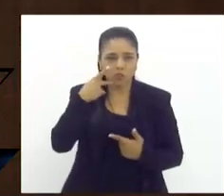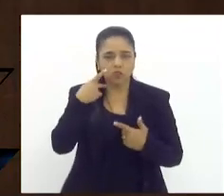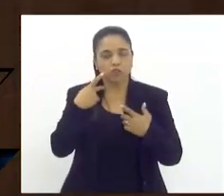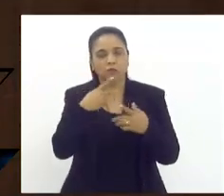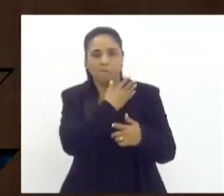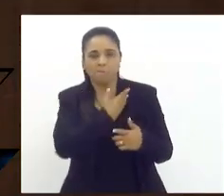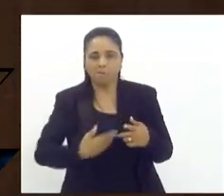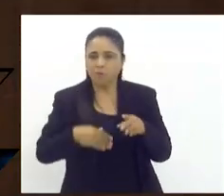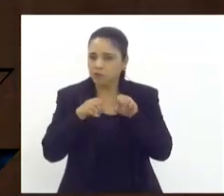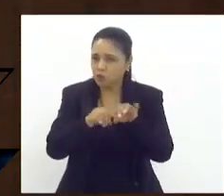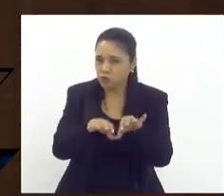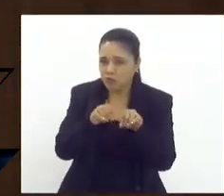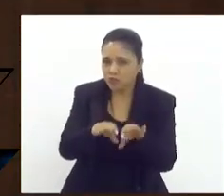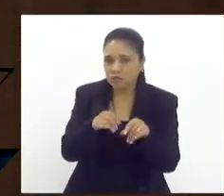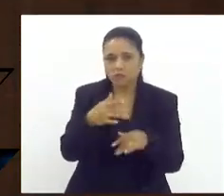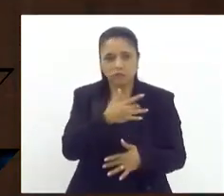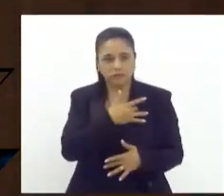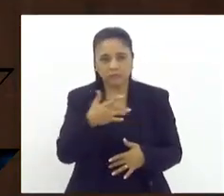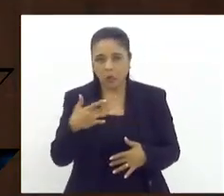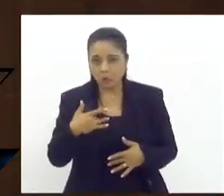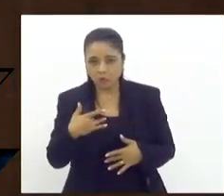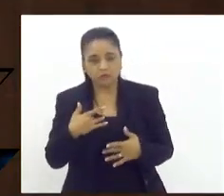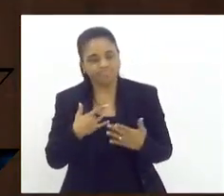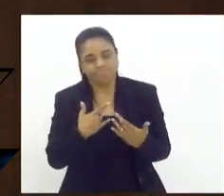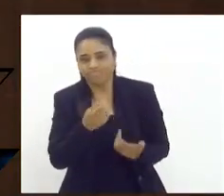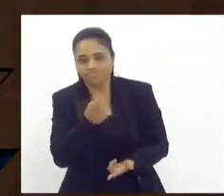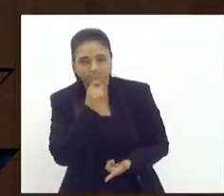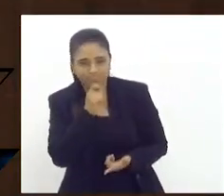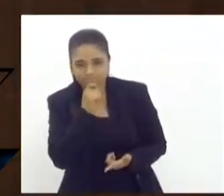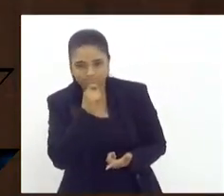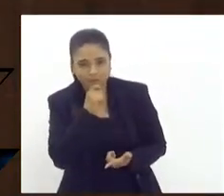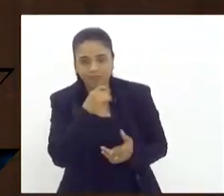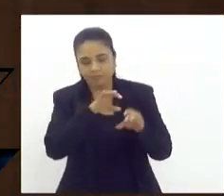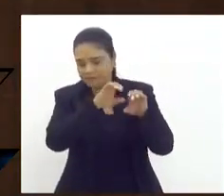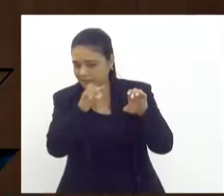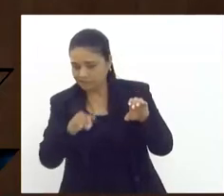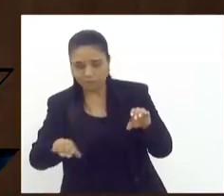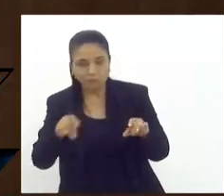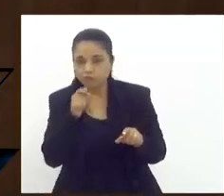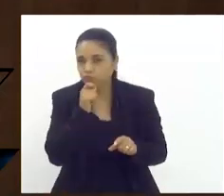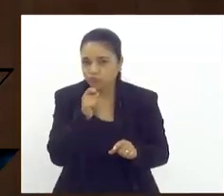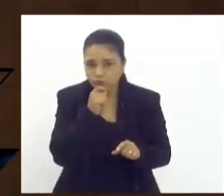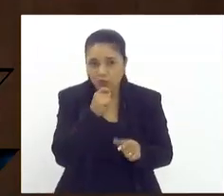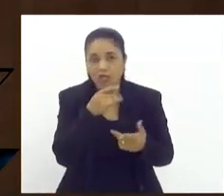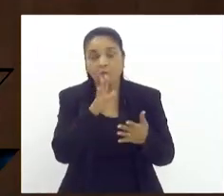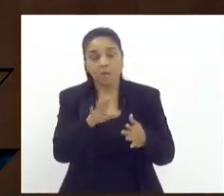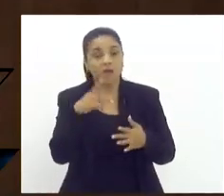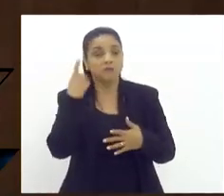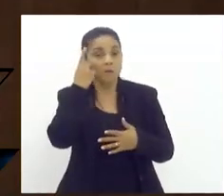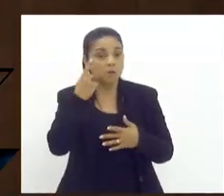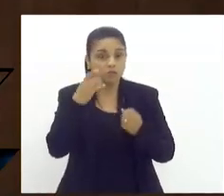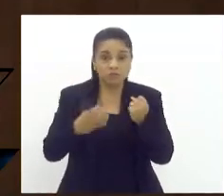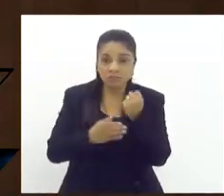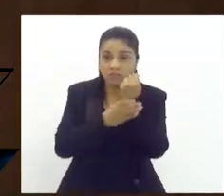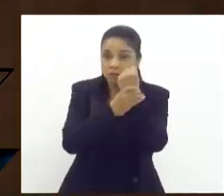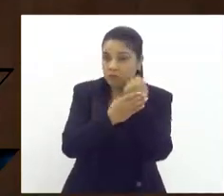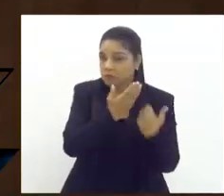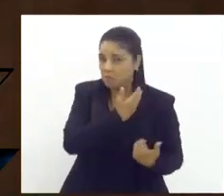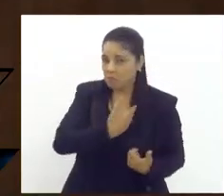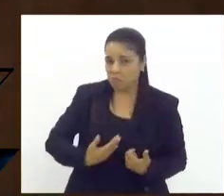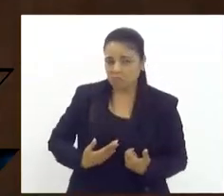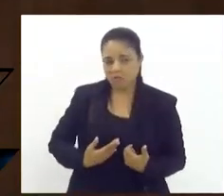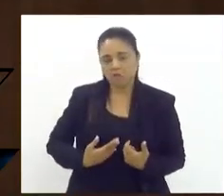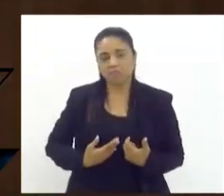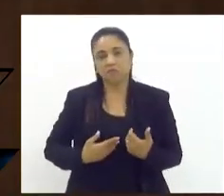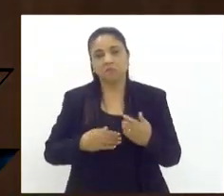onde a política pública de saúde não se encontra de saneamento básico mas a política de segurança pública há muito tempo